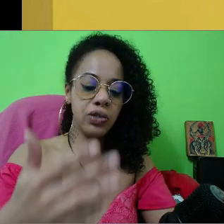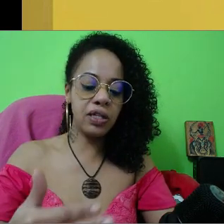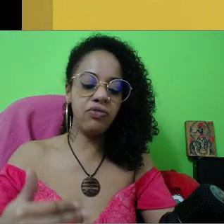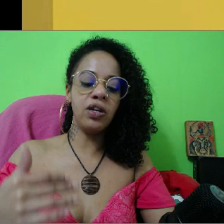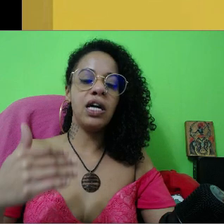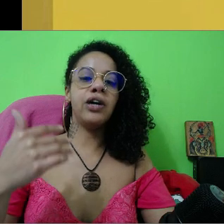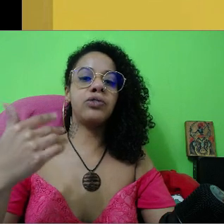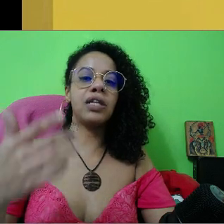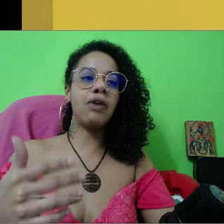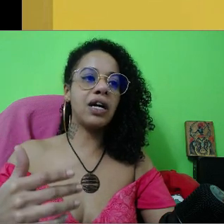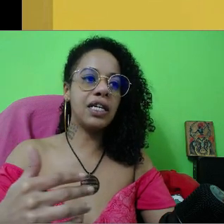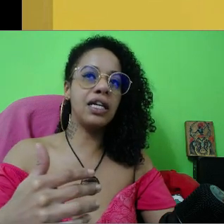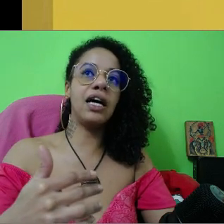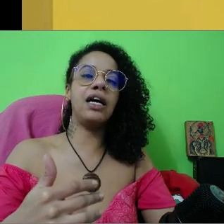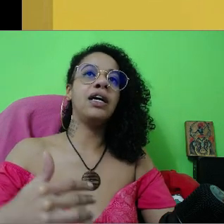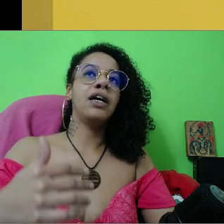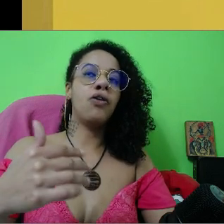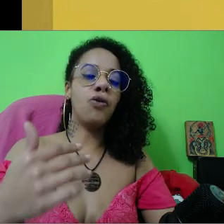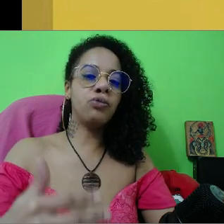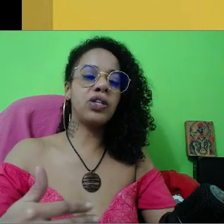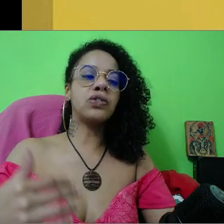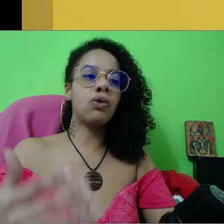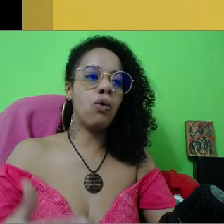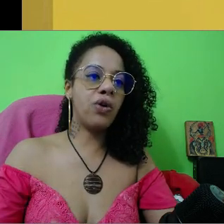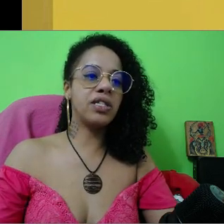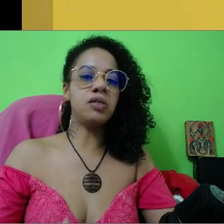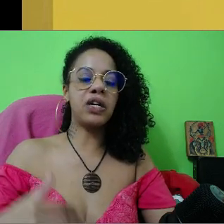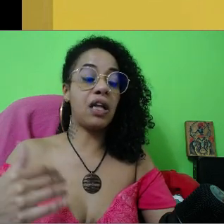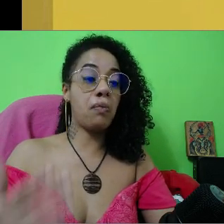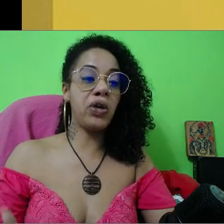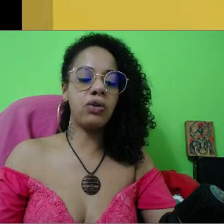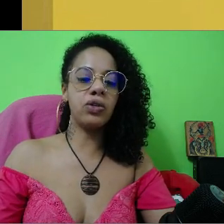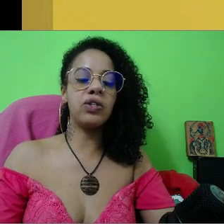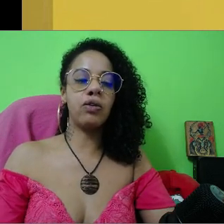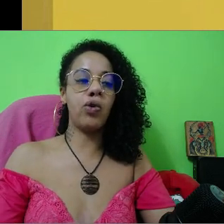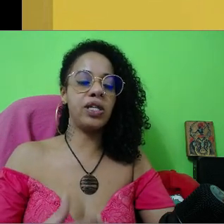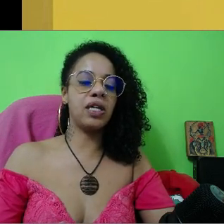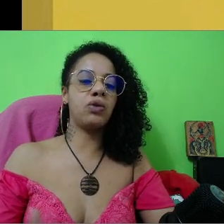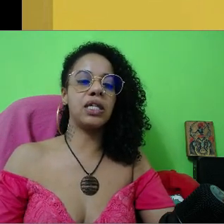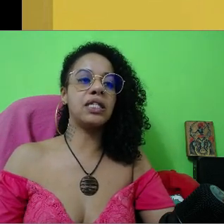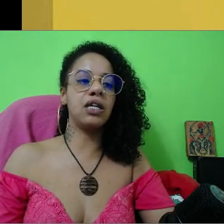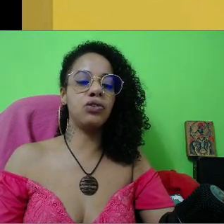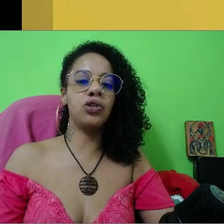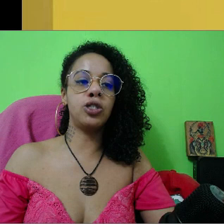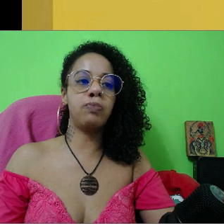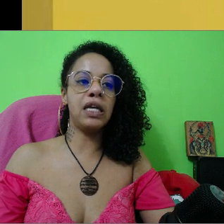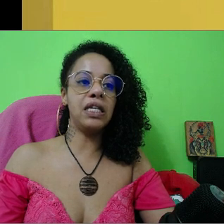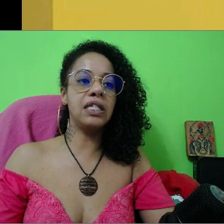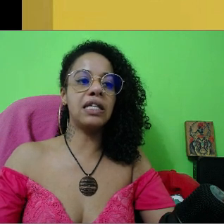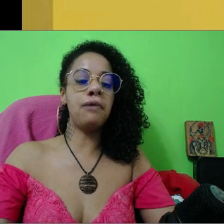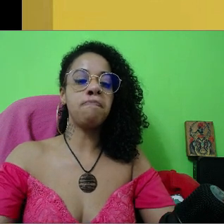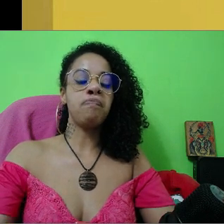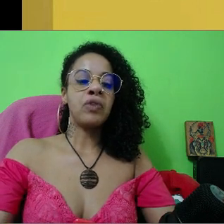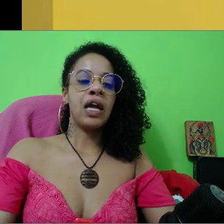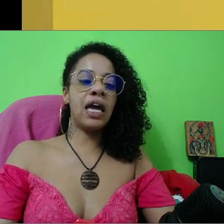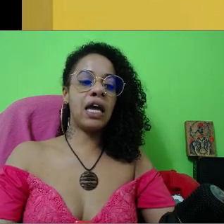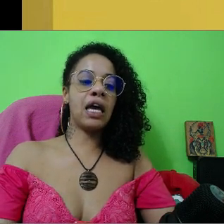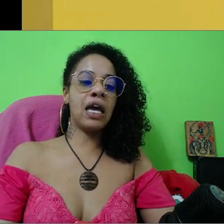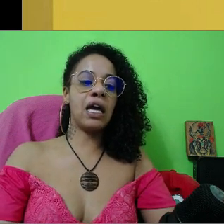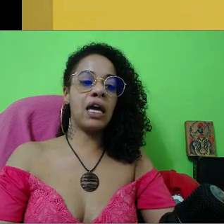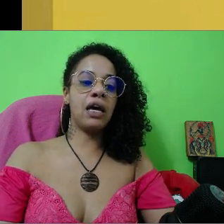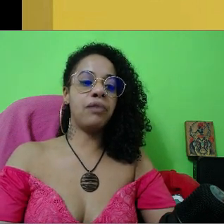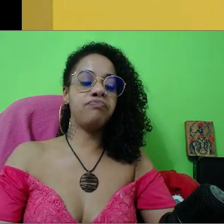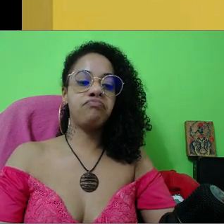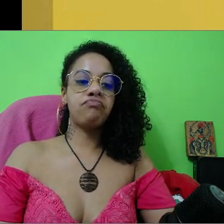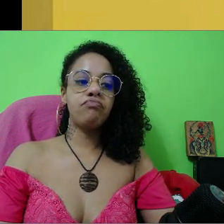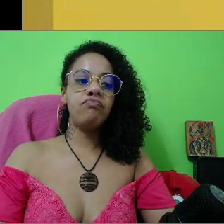Inclusive eu trago aqui é outras coisas porque tem muita coisa acontecendo no nosso país né